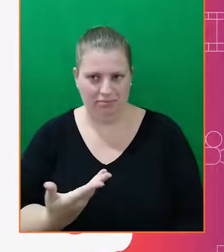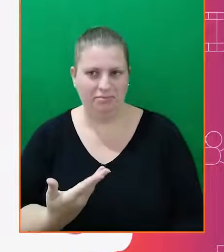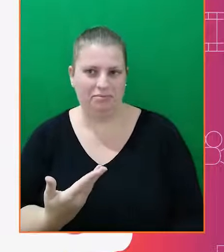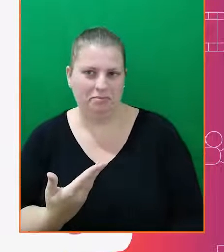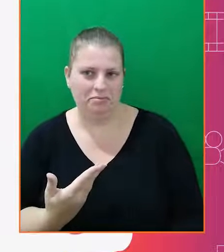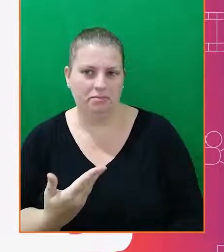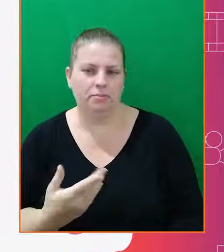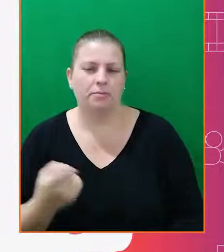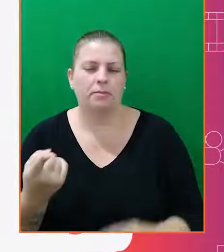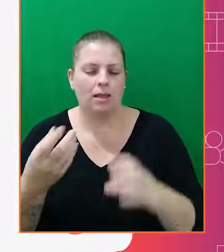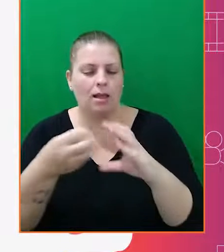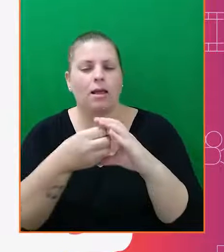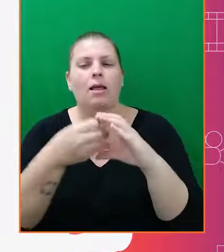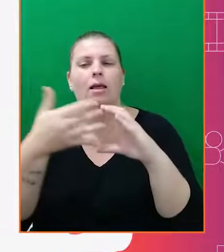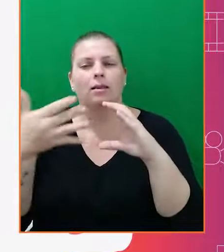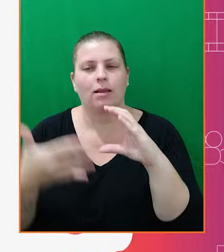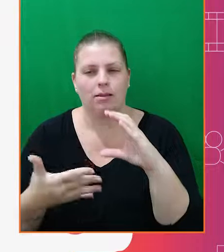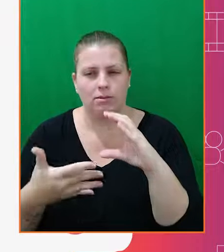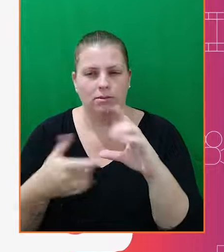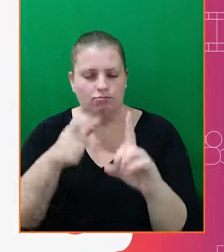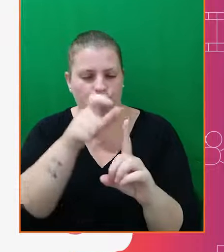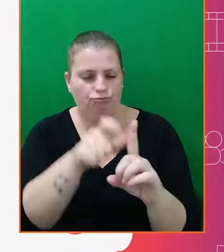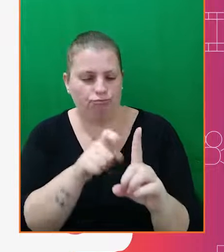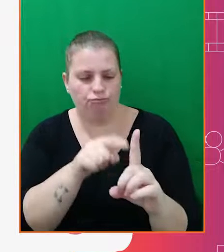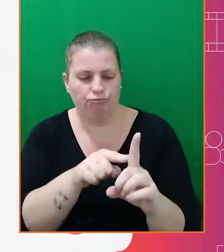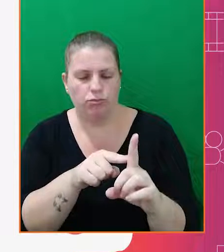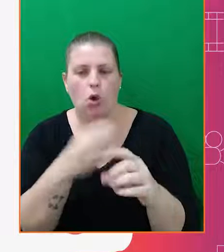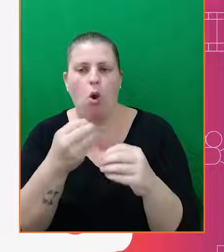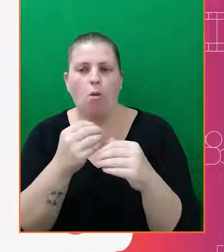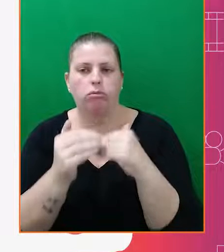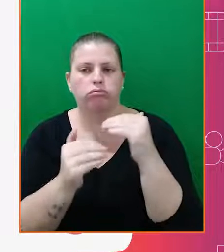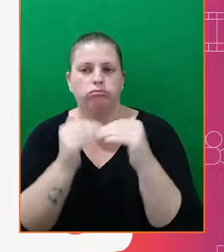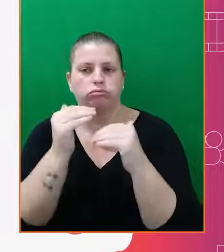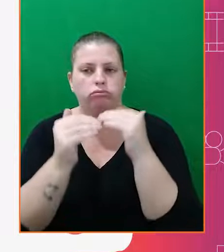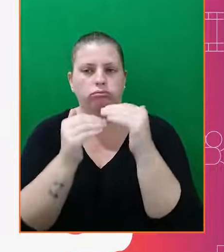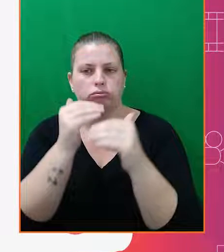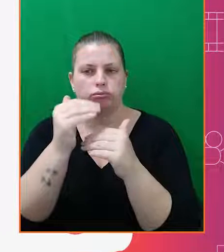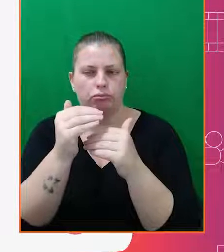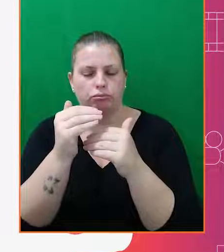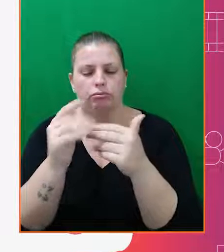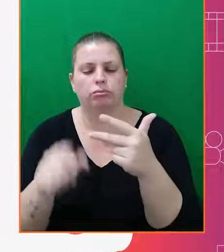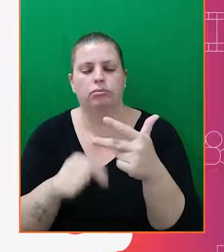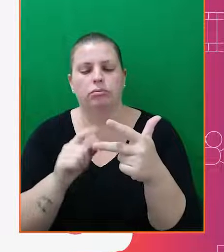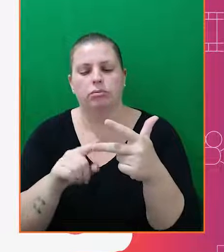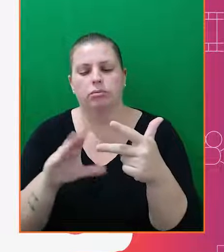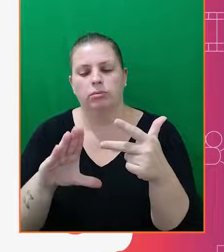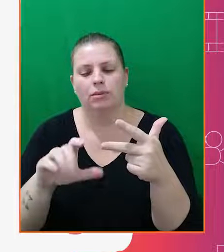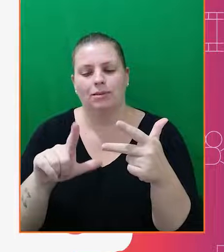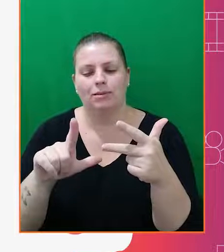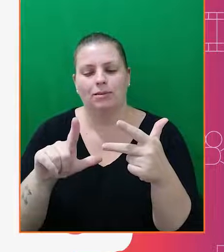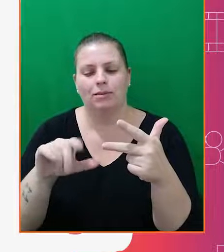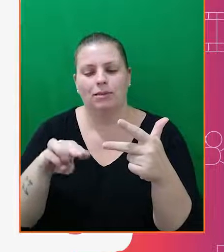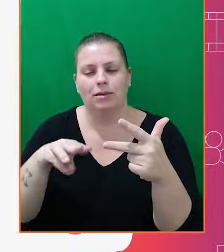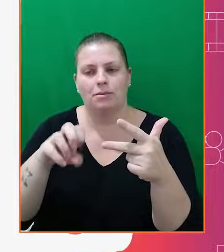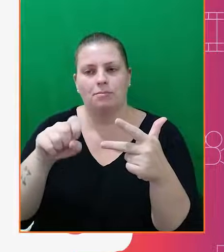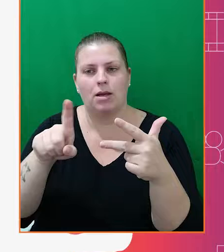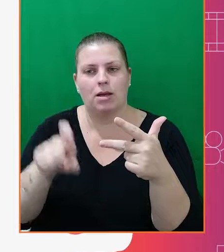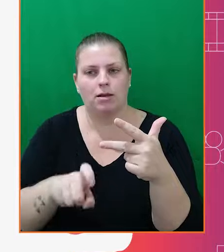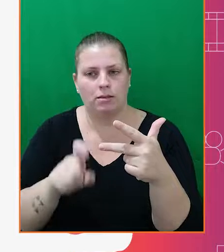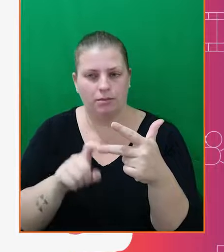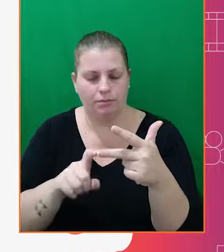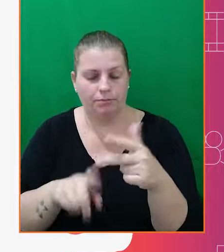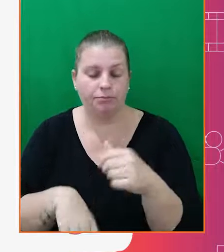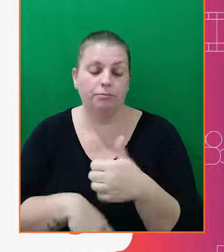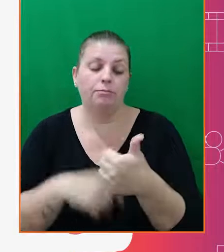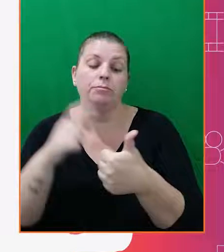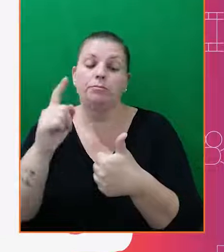unidade, nós vamos falar sobre a caracterização do personagem, o seu desenvolvimento e o clímax. O que é